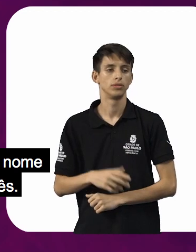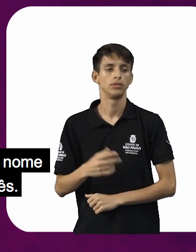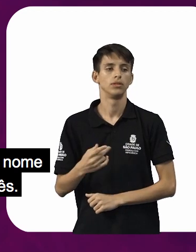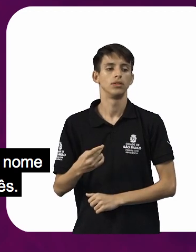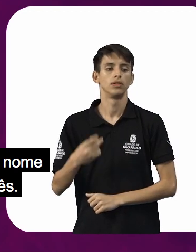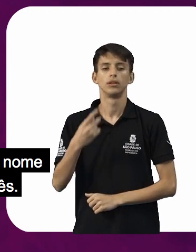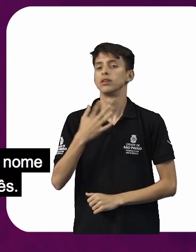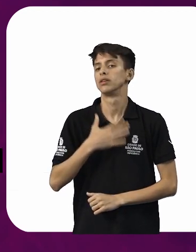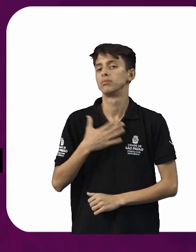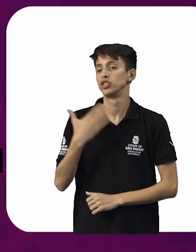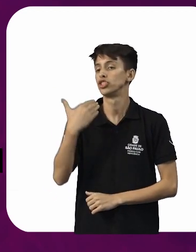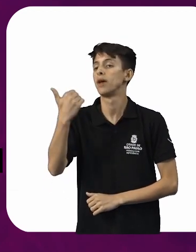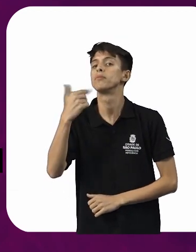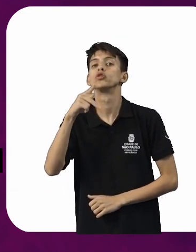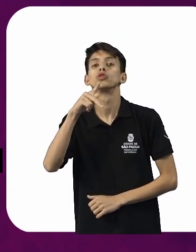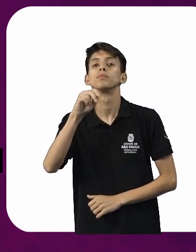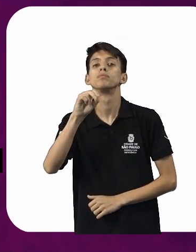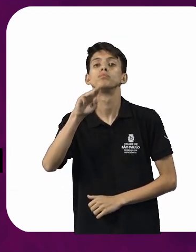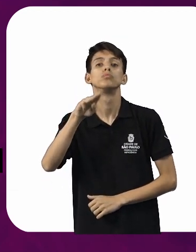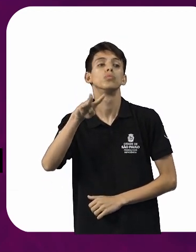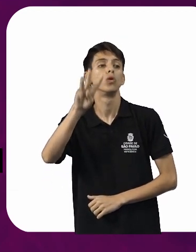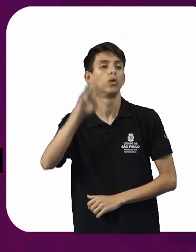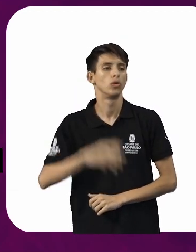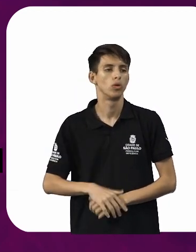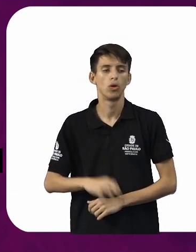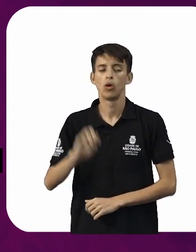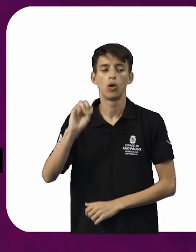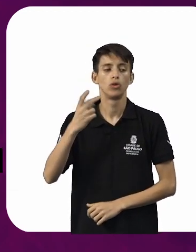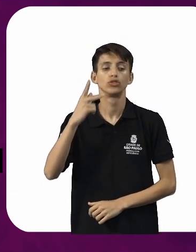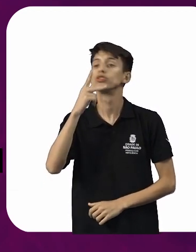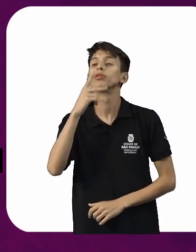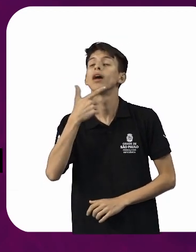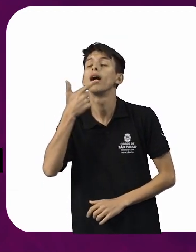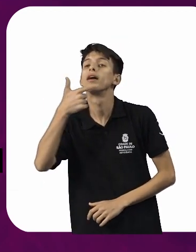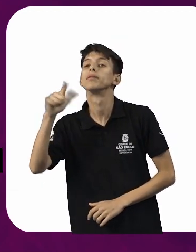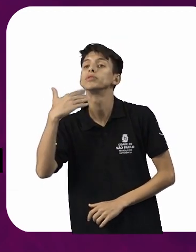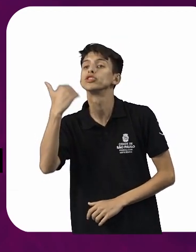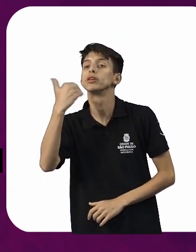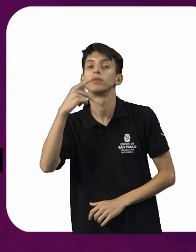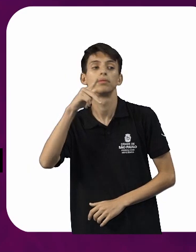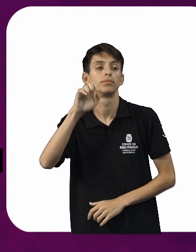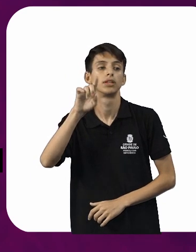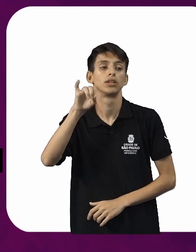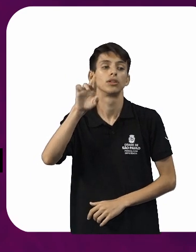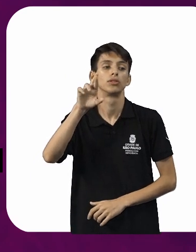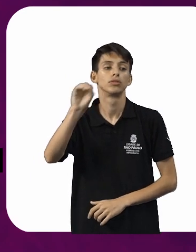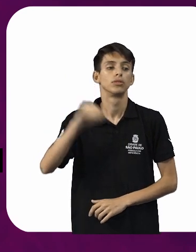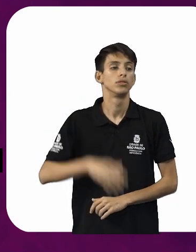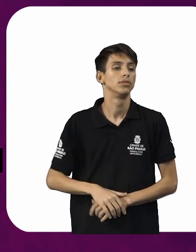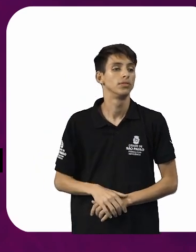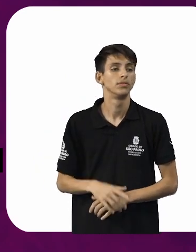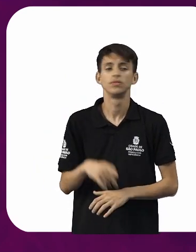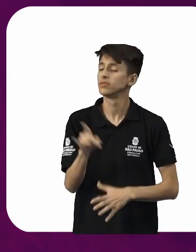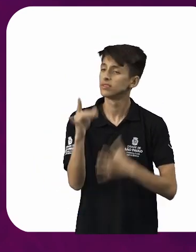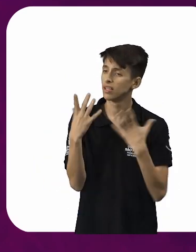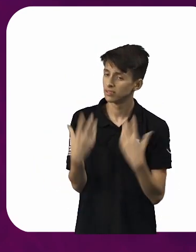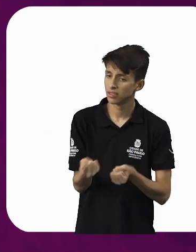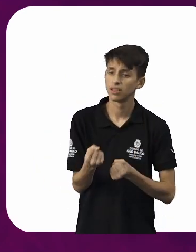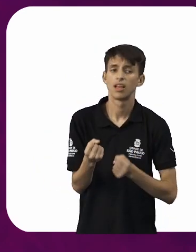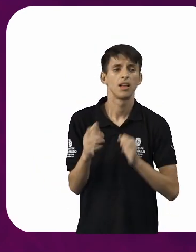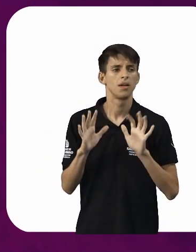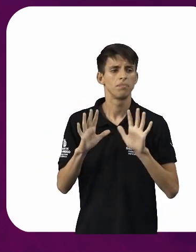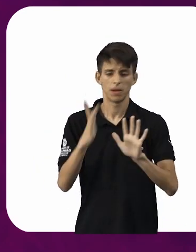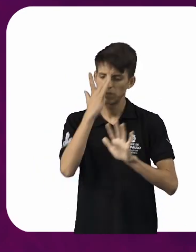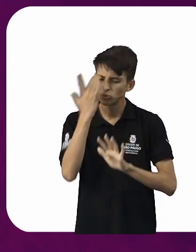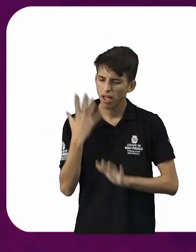chamam de Paul, que é meu nome em inglês, mas tem gente que fala, me chamam de Pedro. Uma pessoa que está no RG Paulo e pede para ser chamada de Pedro, você aceita. A